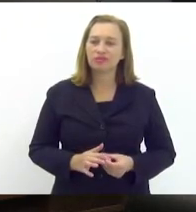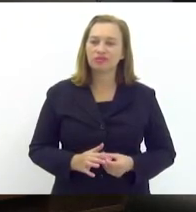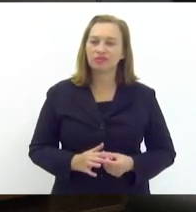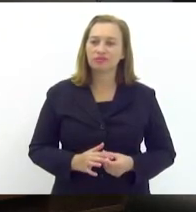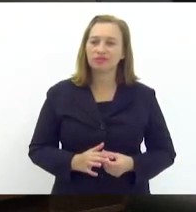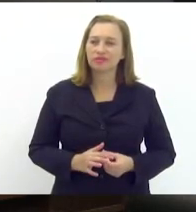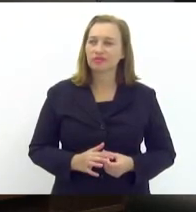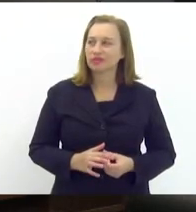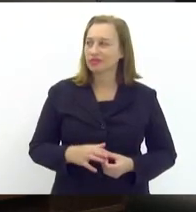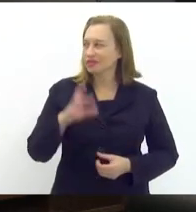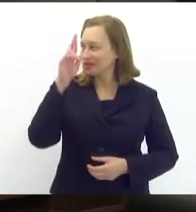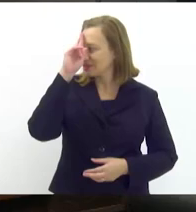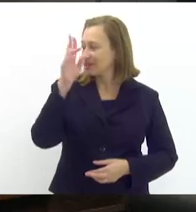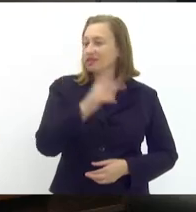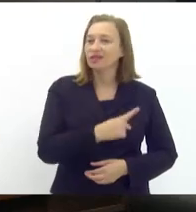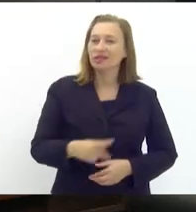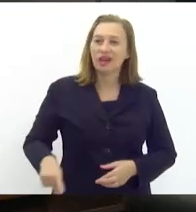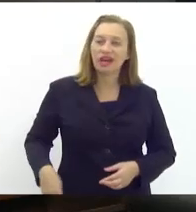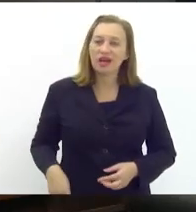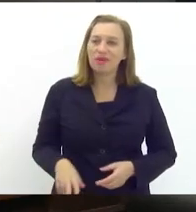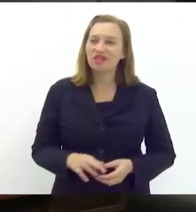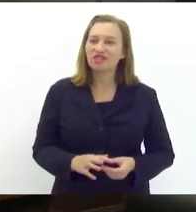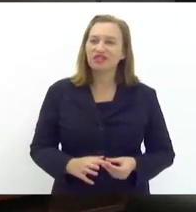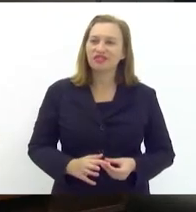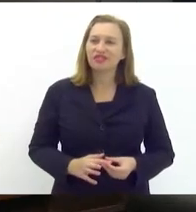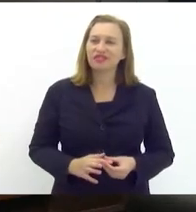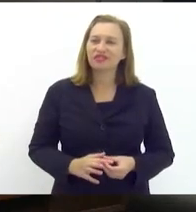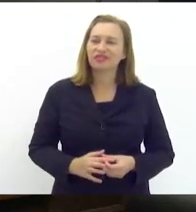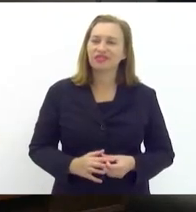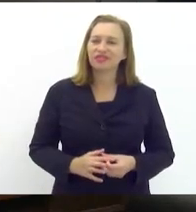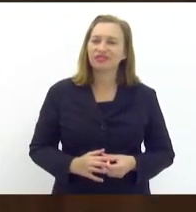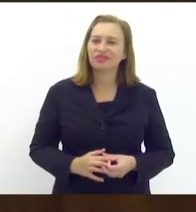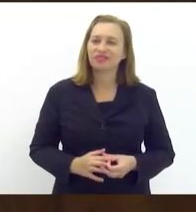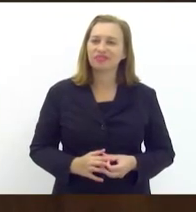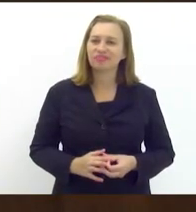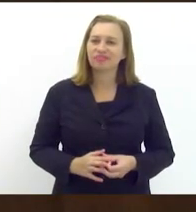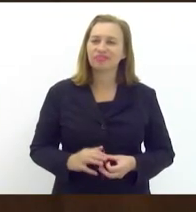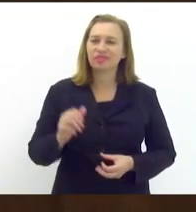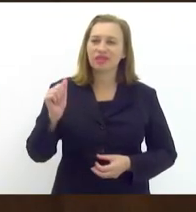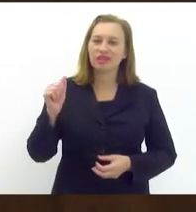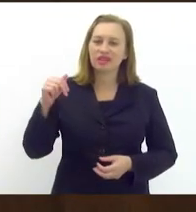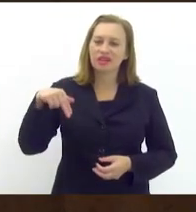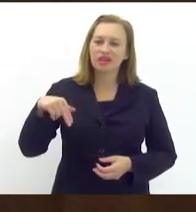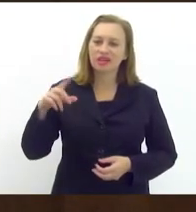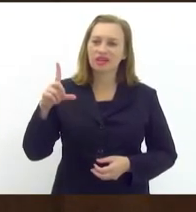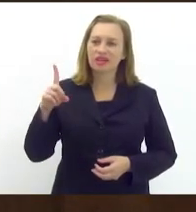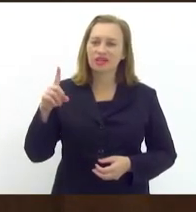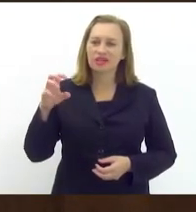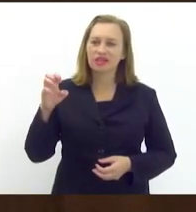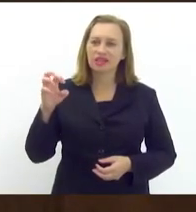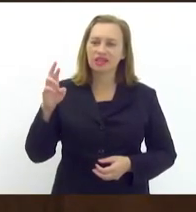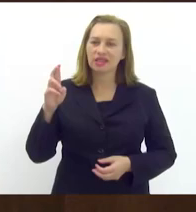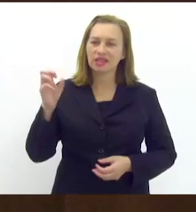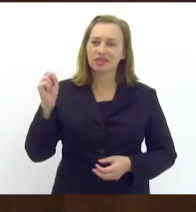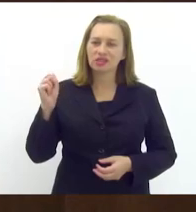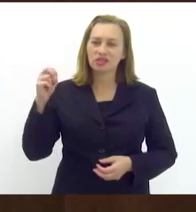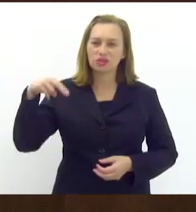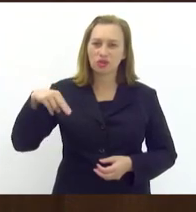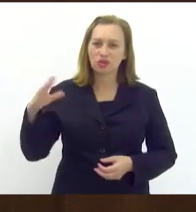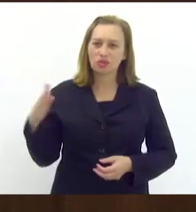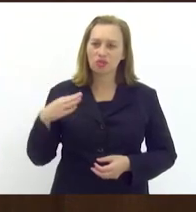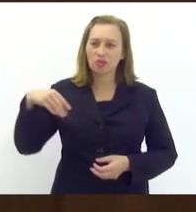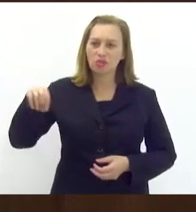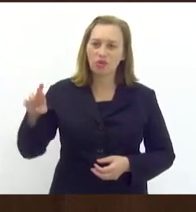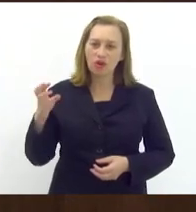senhora Presidente projeto Deputado Anderson Moraes ele é meritório